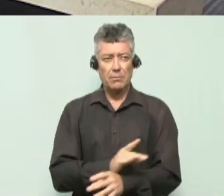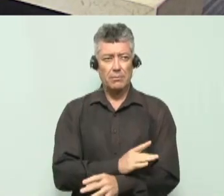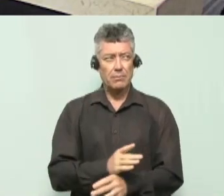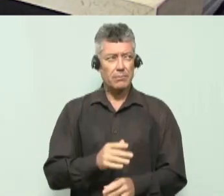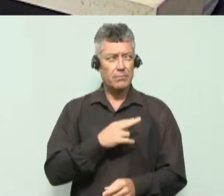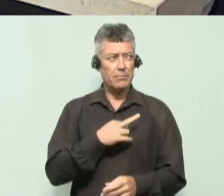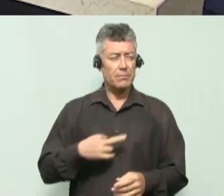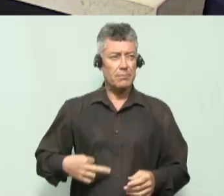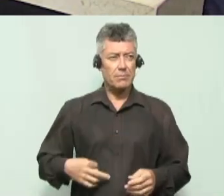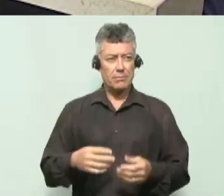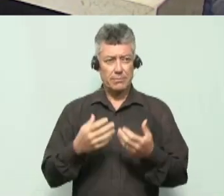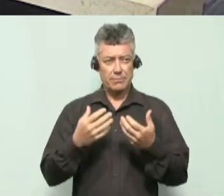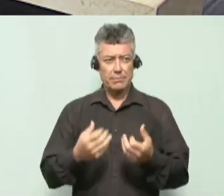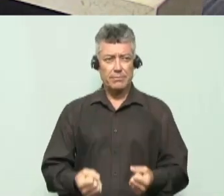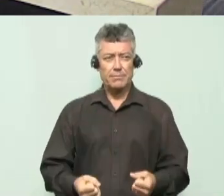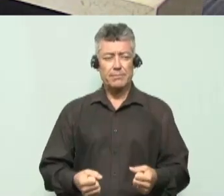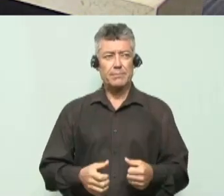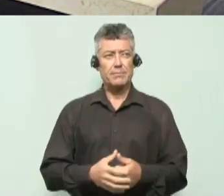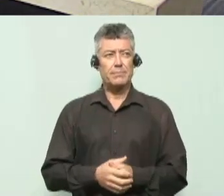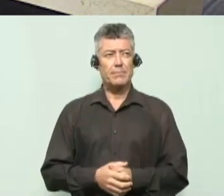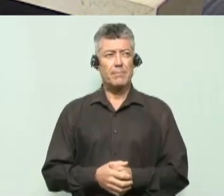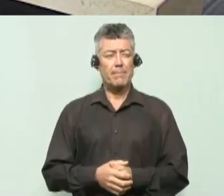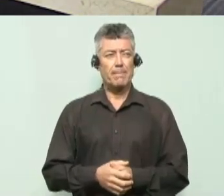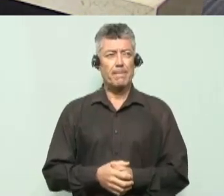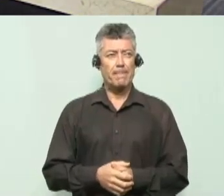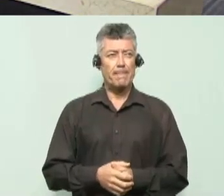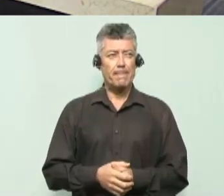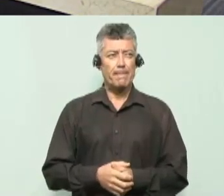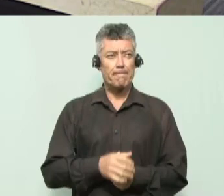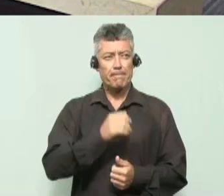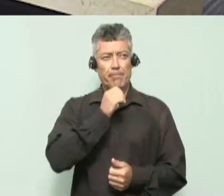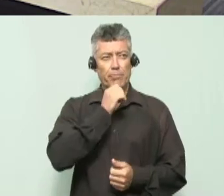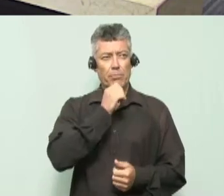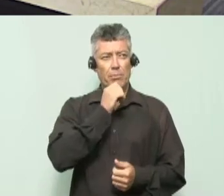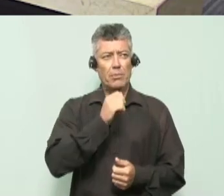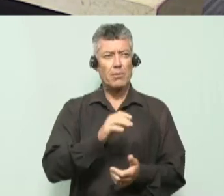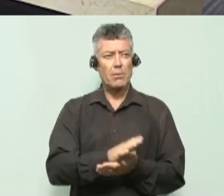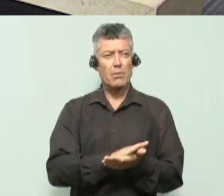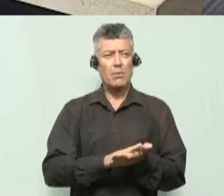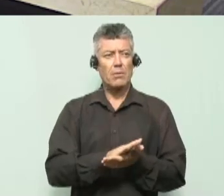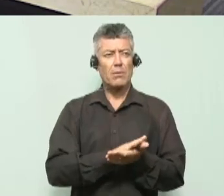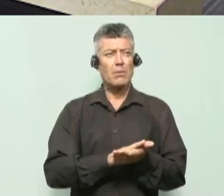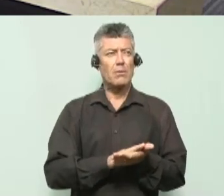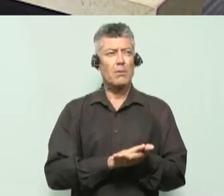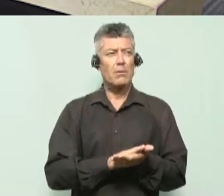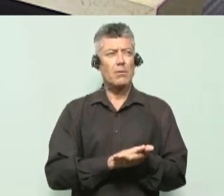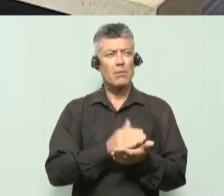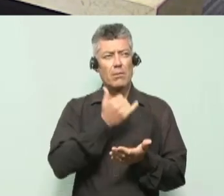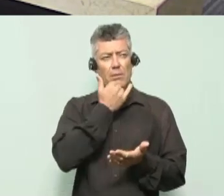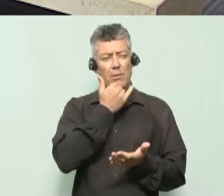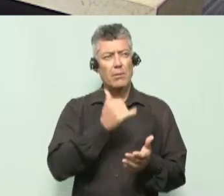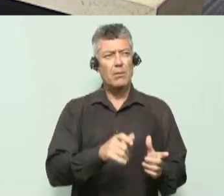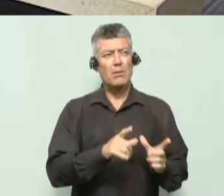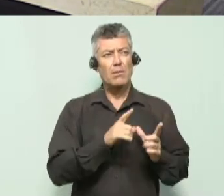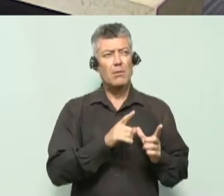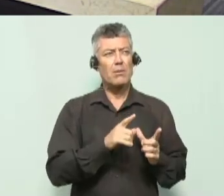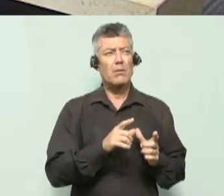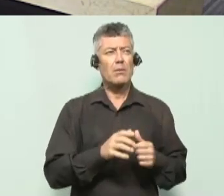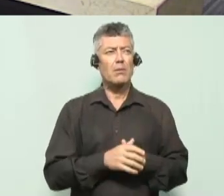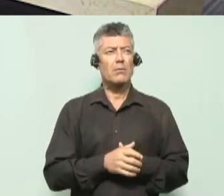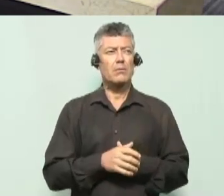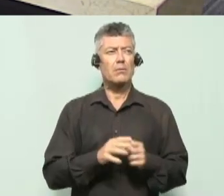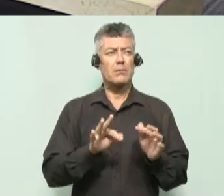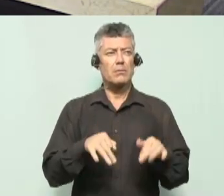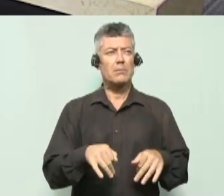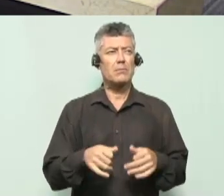votos, vereadores que aprovam, como estão, aprovado. Não havendo mais nada... Não, desculpe, temos um projeto aqui. Estava no